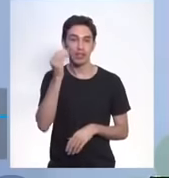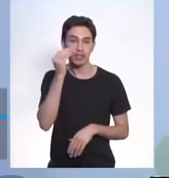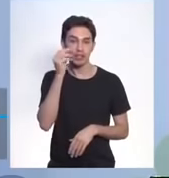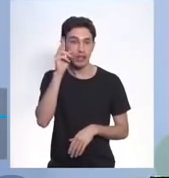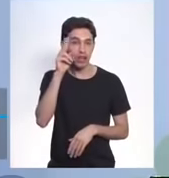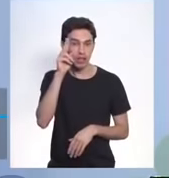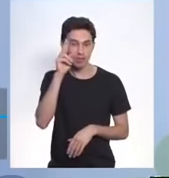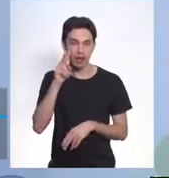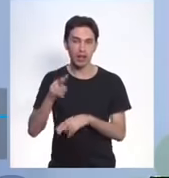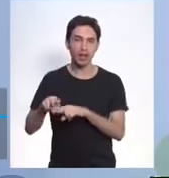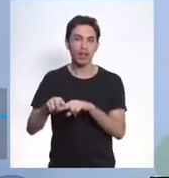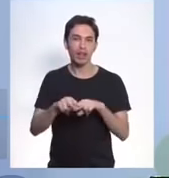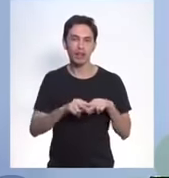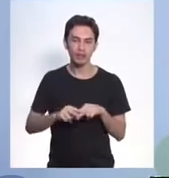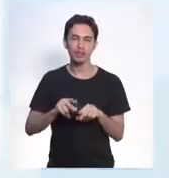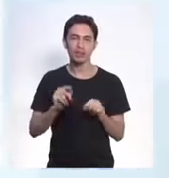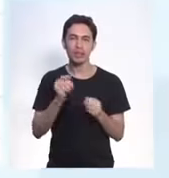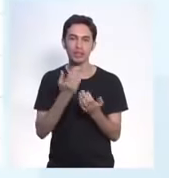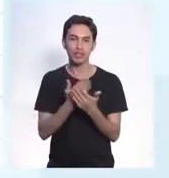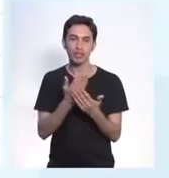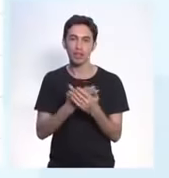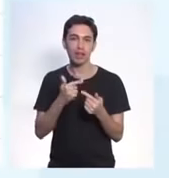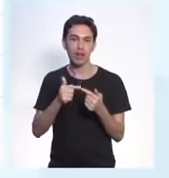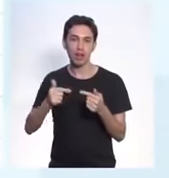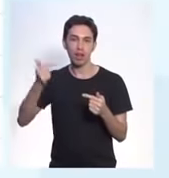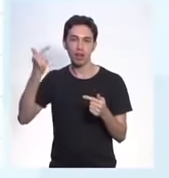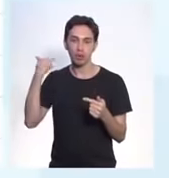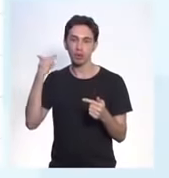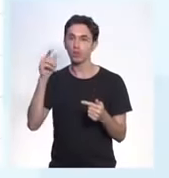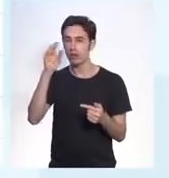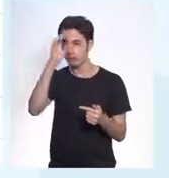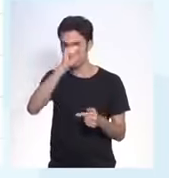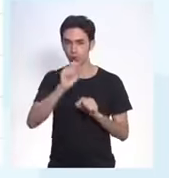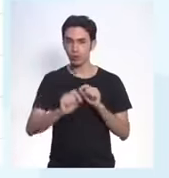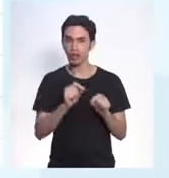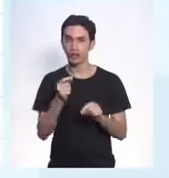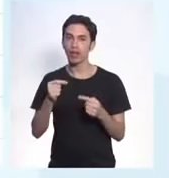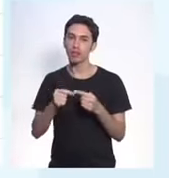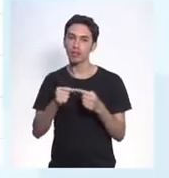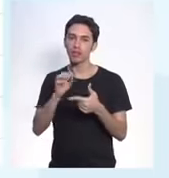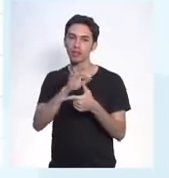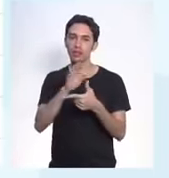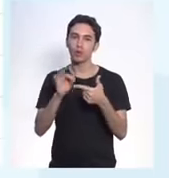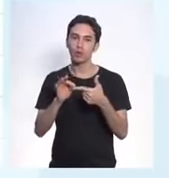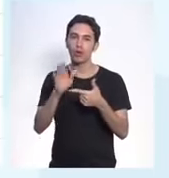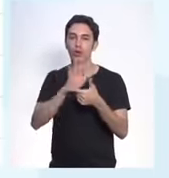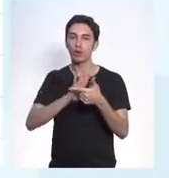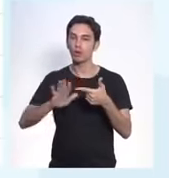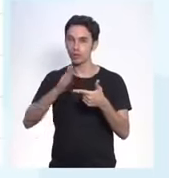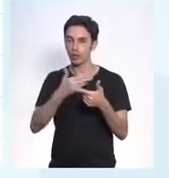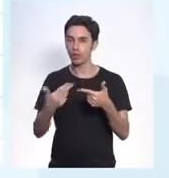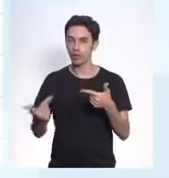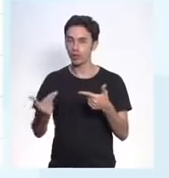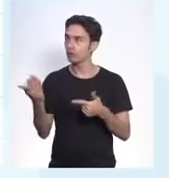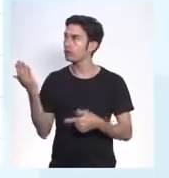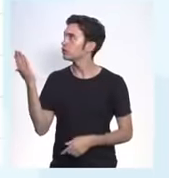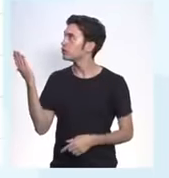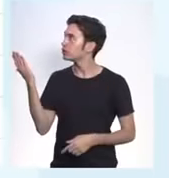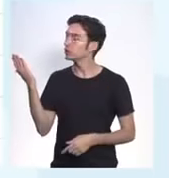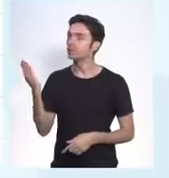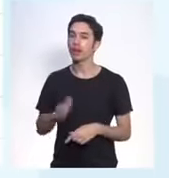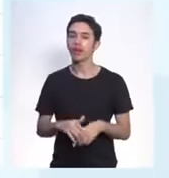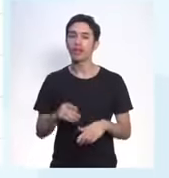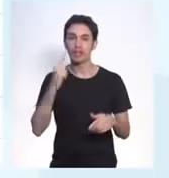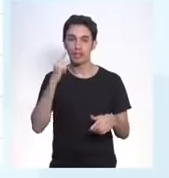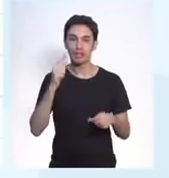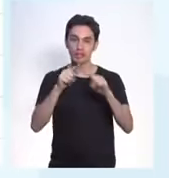temos na aula passada Pode pôr matéria para eles que é o seguinte que é relacionado aí eu os polígonos que o ressonador polígono então nós temos esse